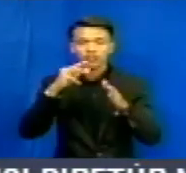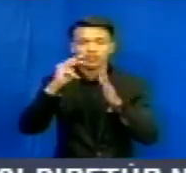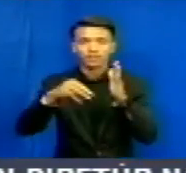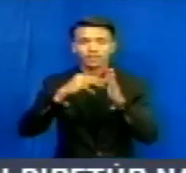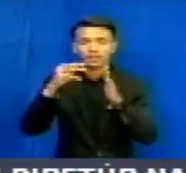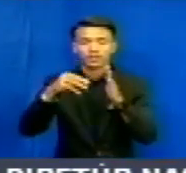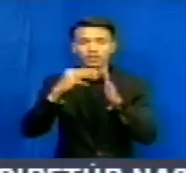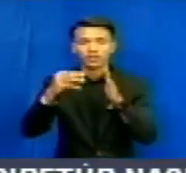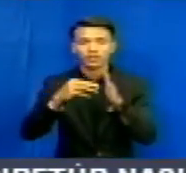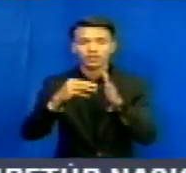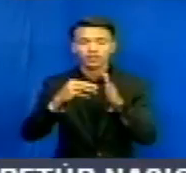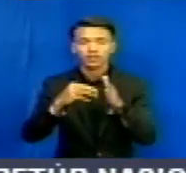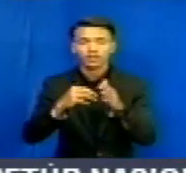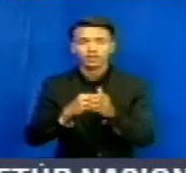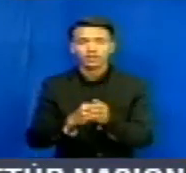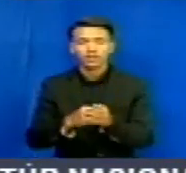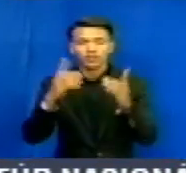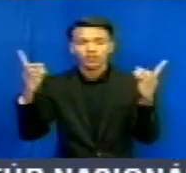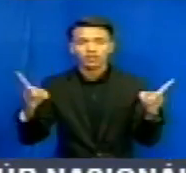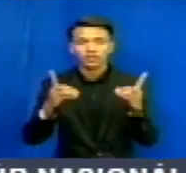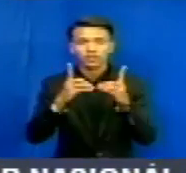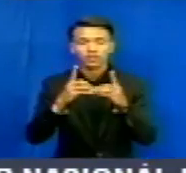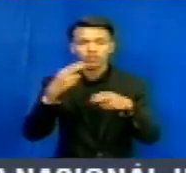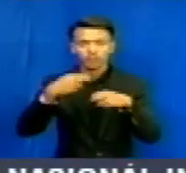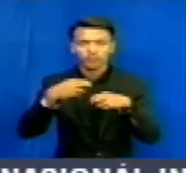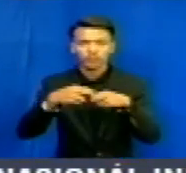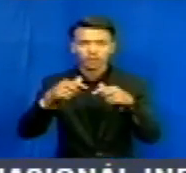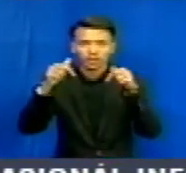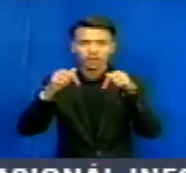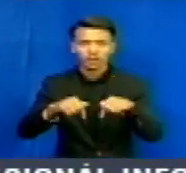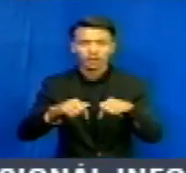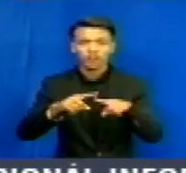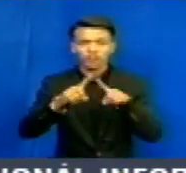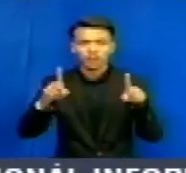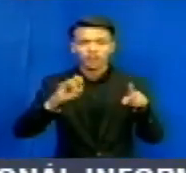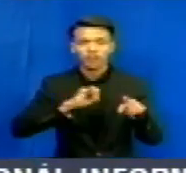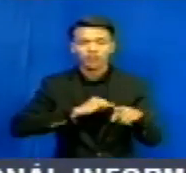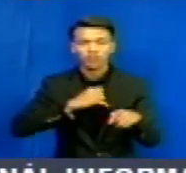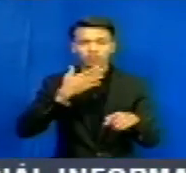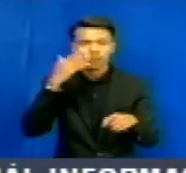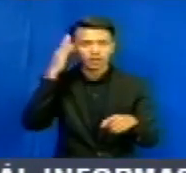media convencional se irá enfrenta desafio dele mas bem ou não